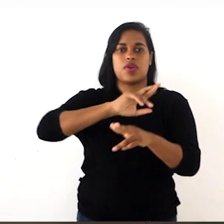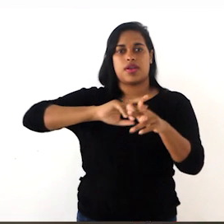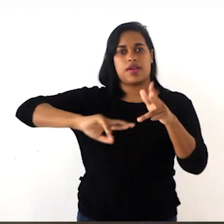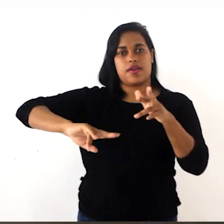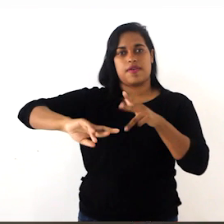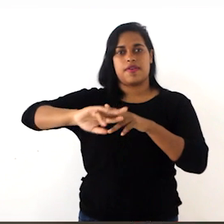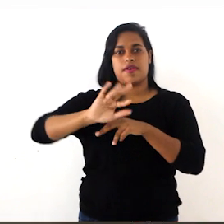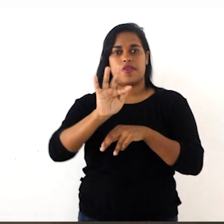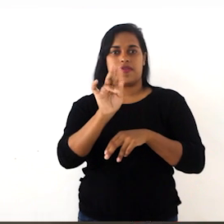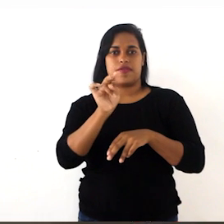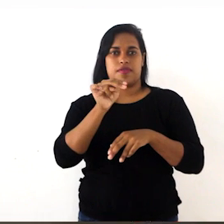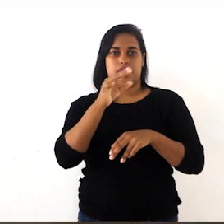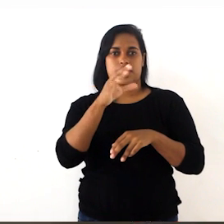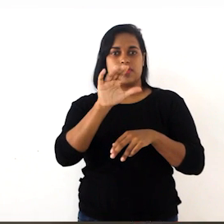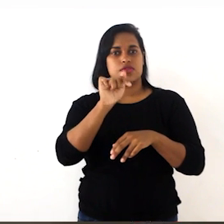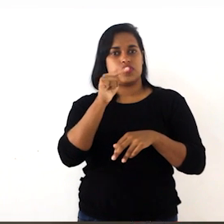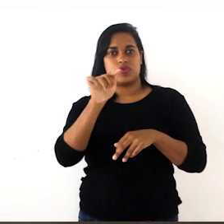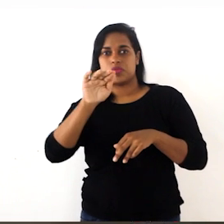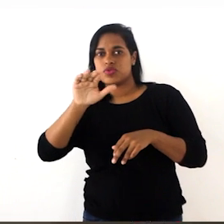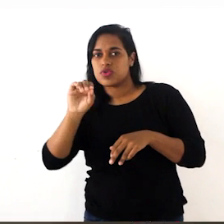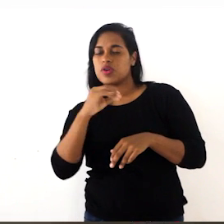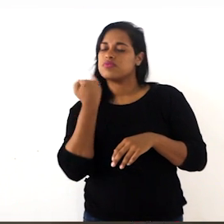várias funções úteis,